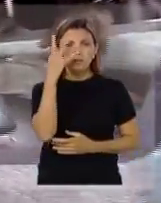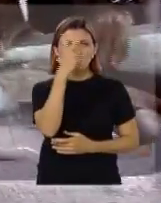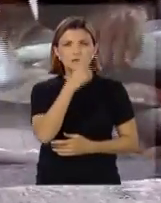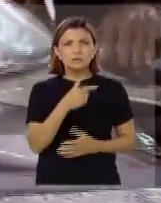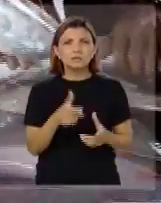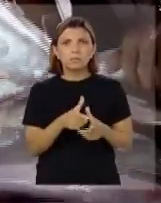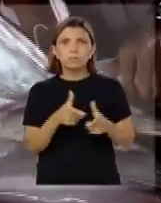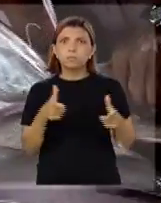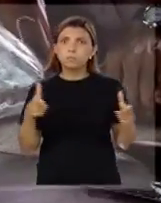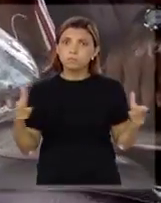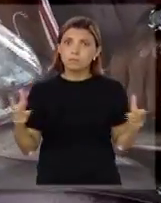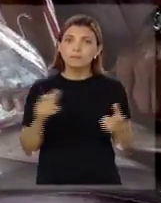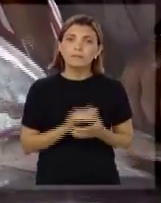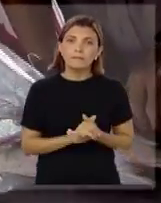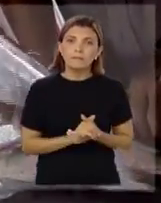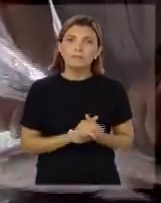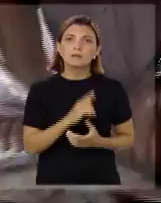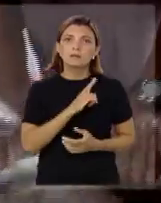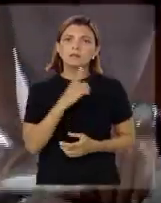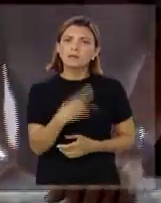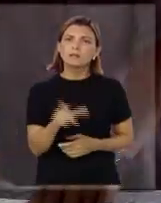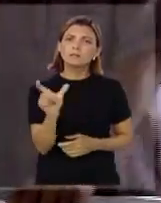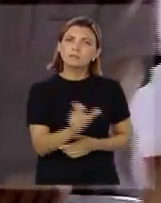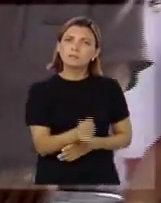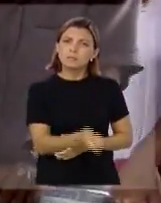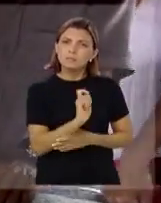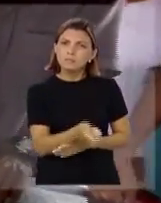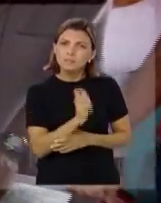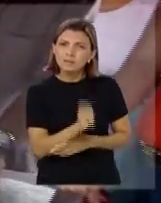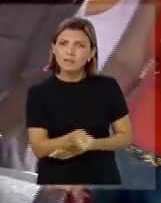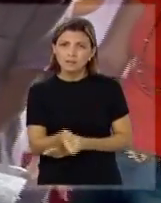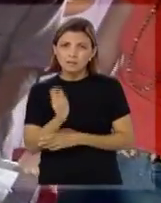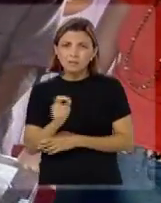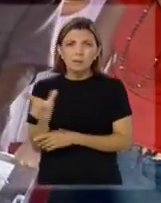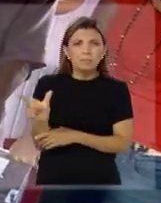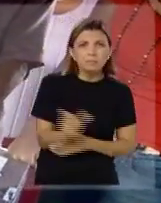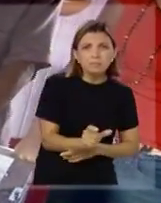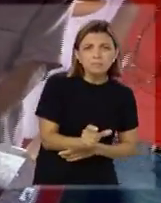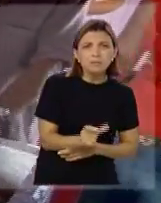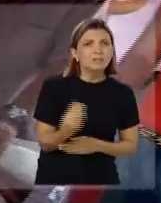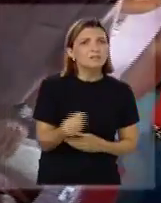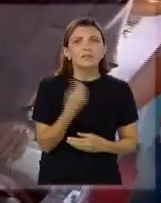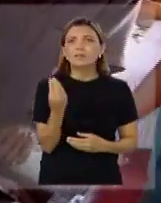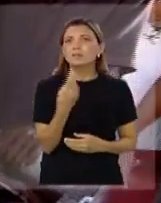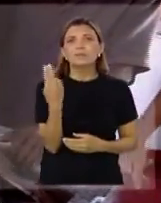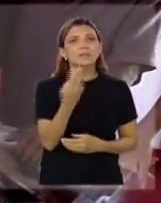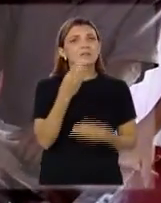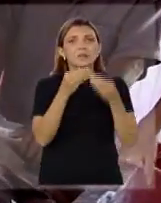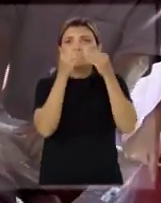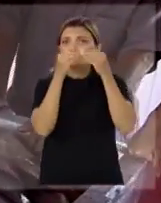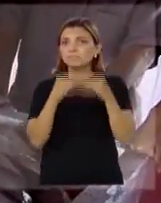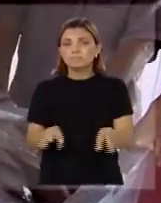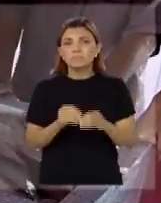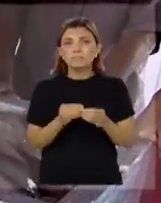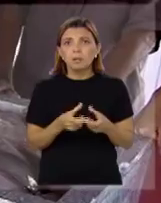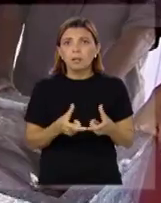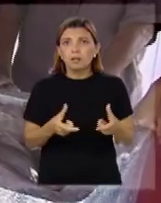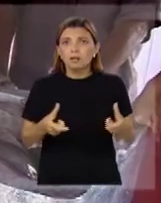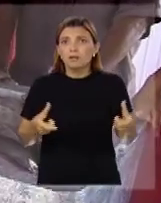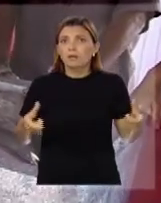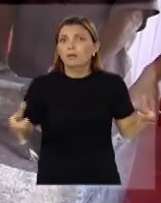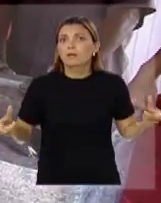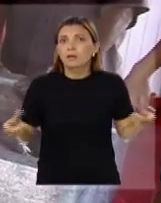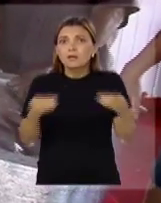Nossa, enorme. Então, pescar a piramutaba e pescar a dourada. quando elas ainda estão novinhas, impede o